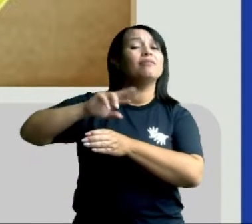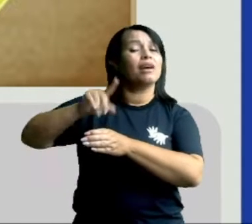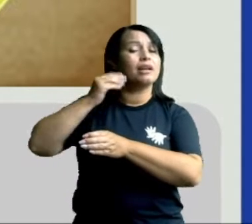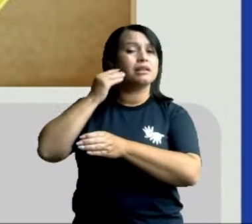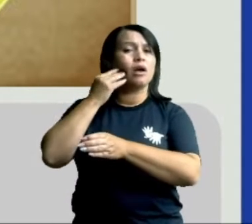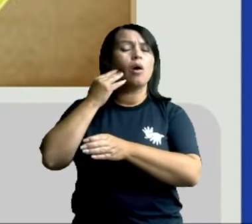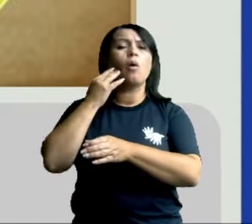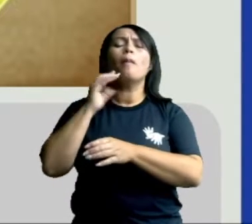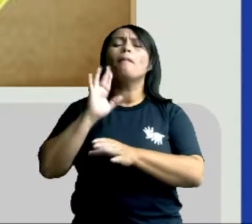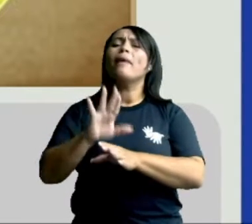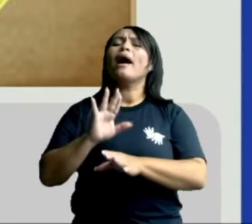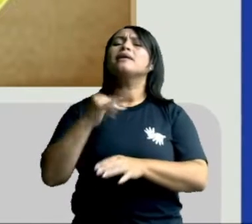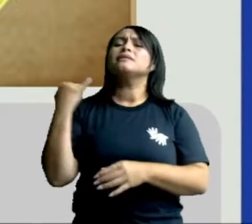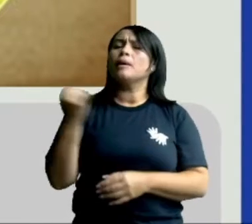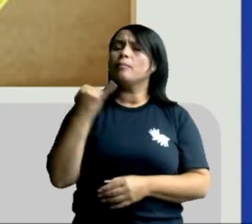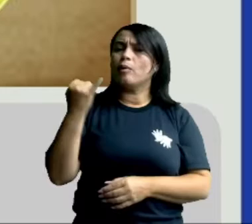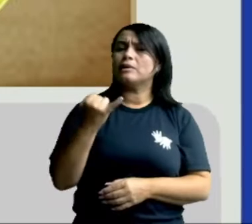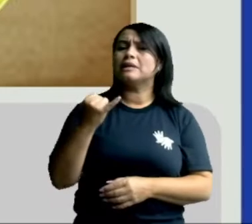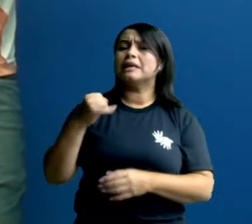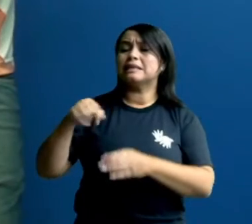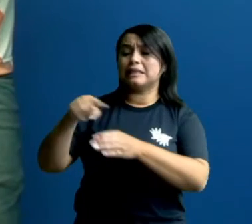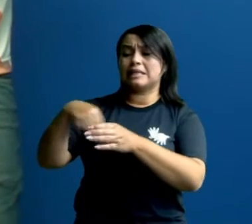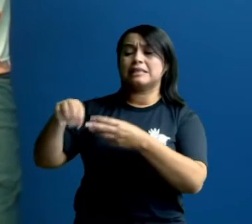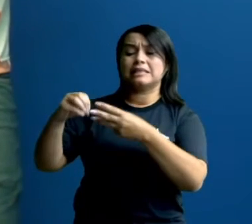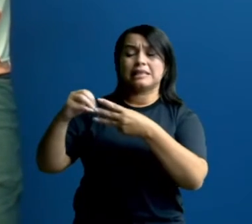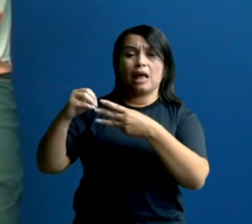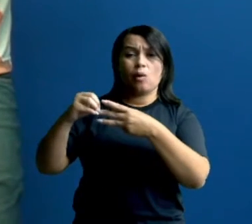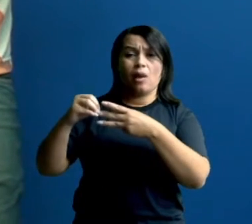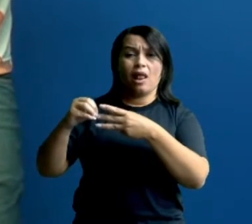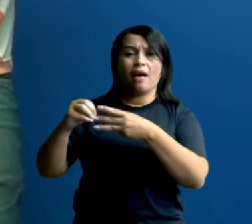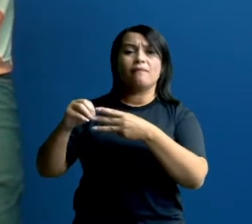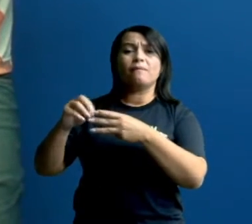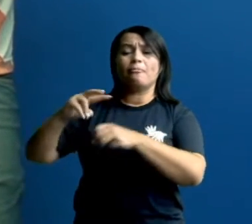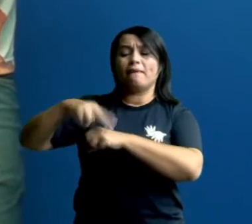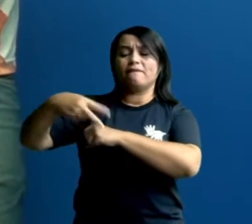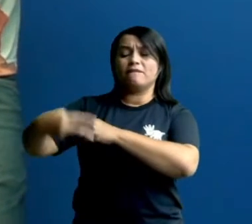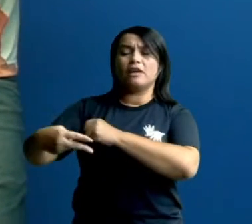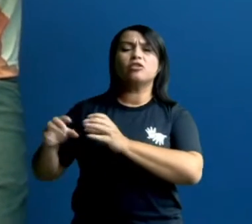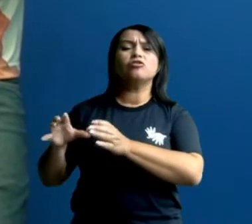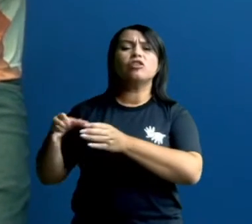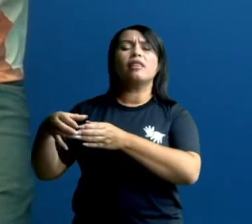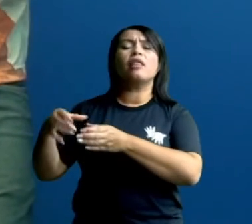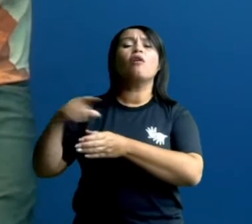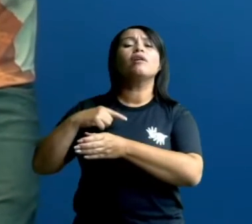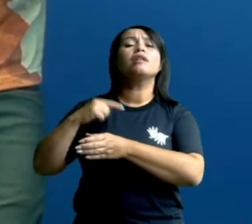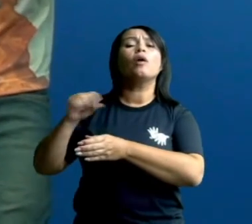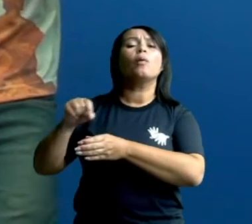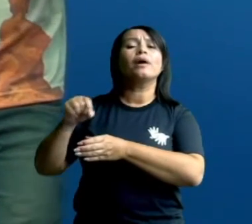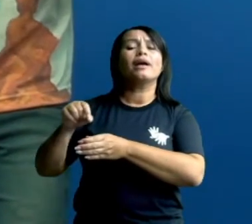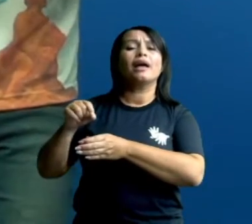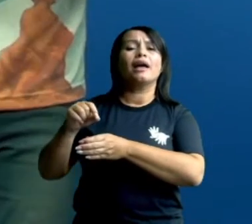importante é que no caso da célula vegetal, ela vai possuir um compartimento que nós chamamos de